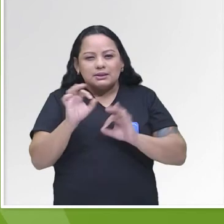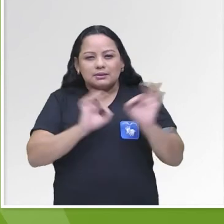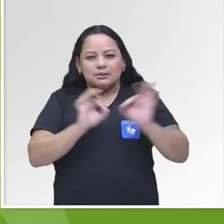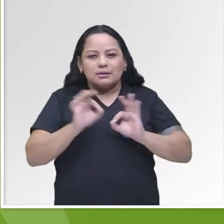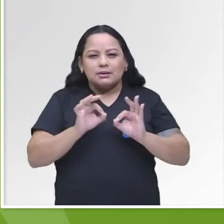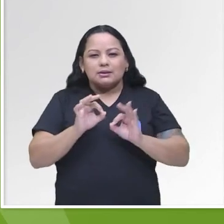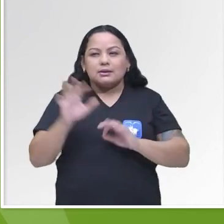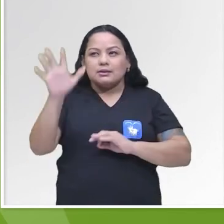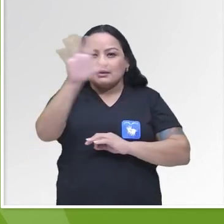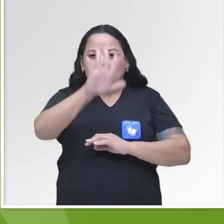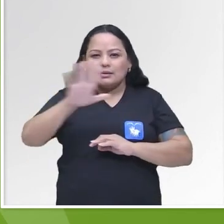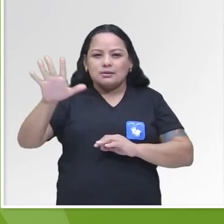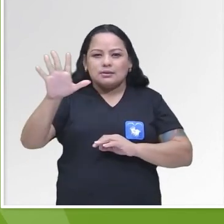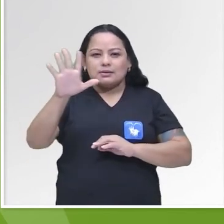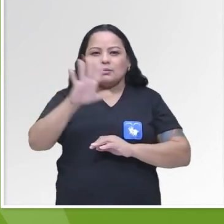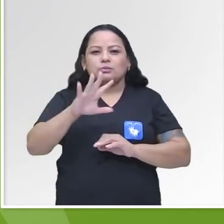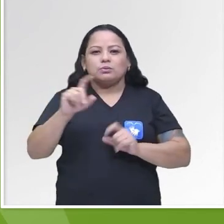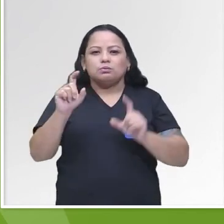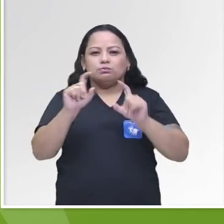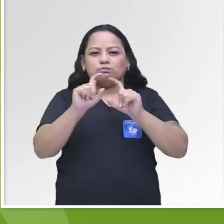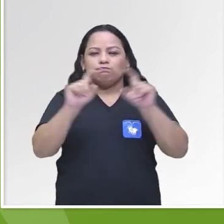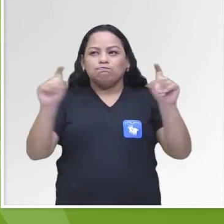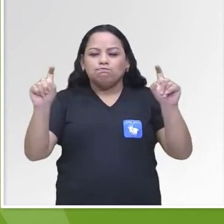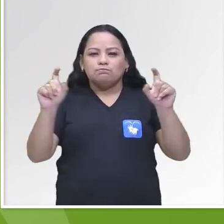aí de pé, tá bom?